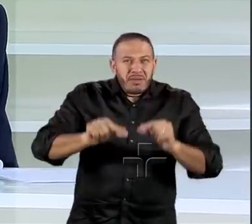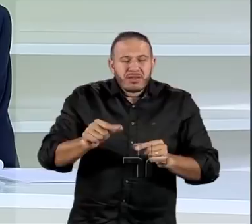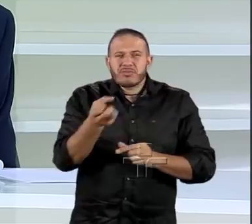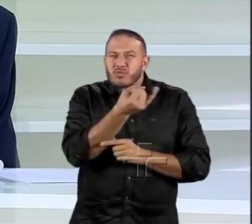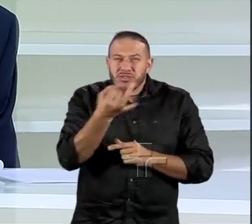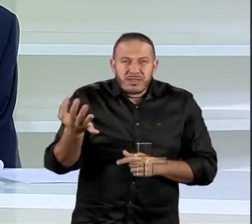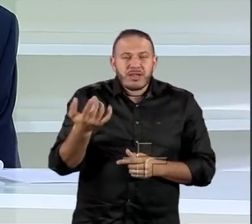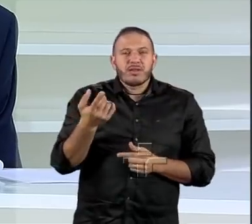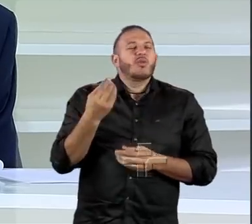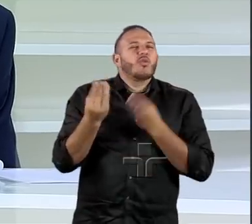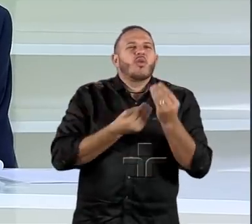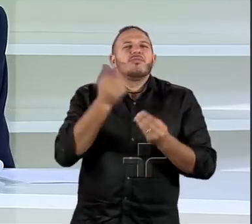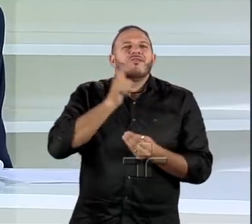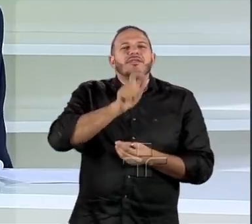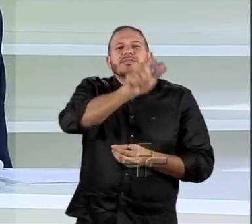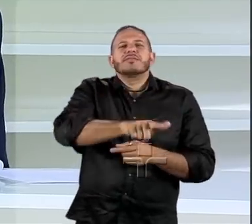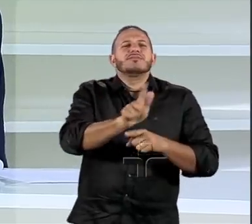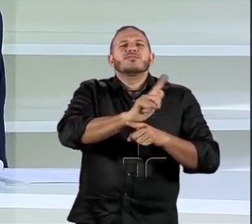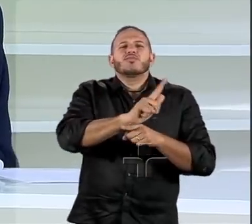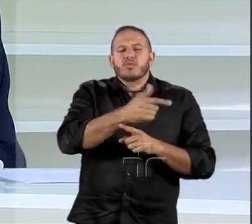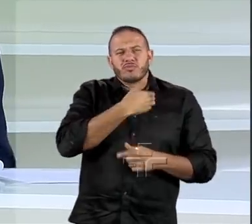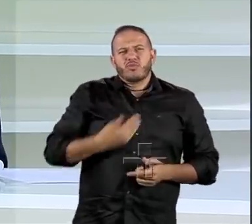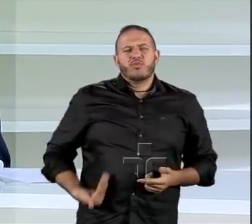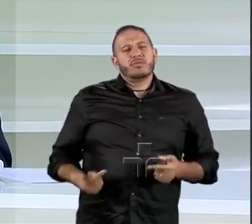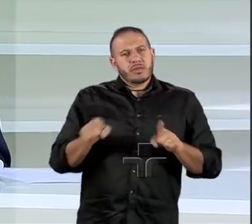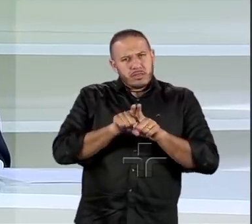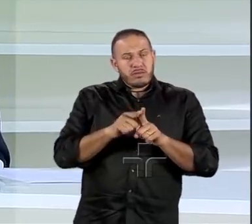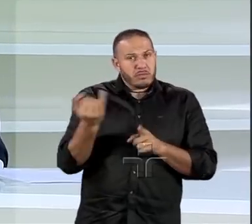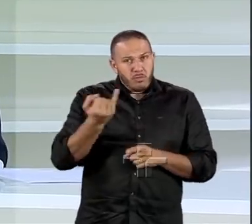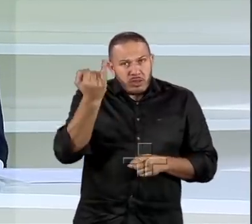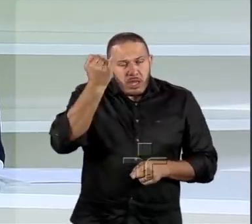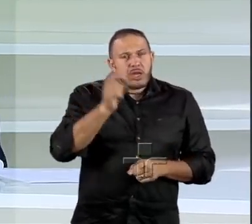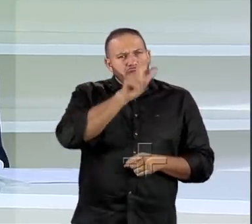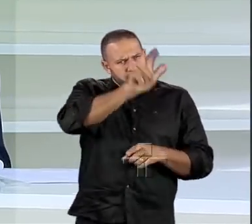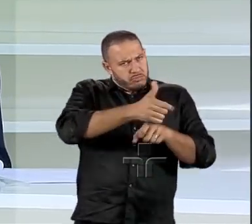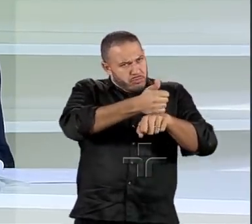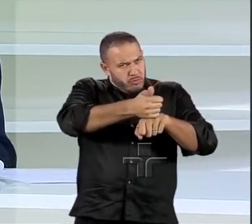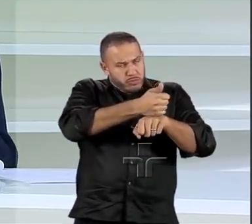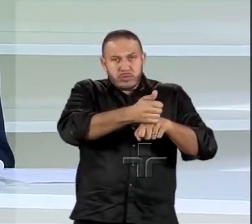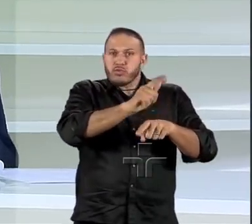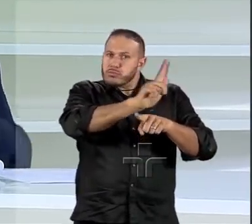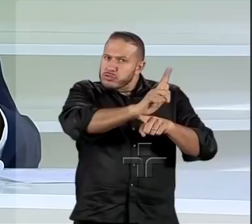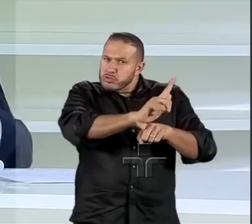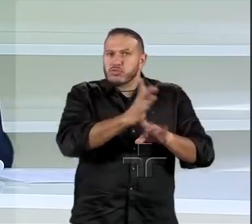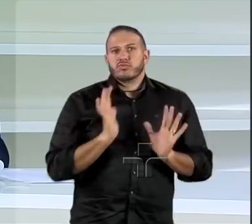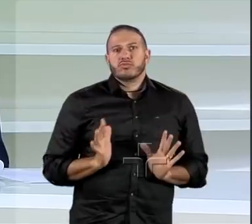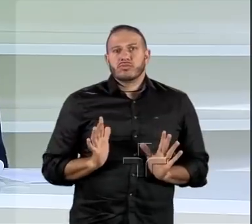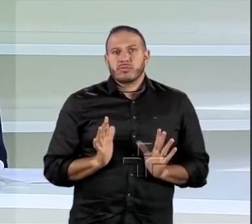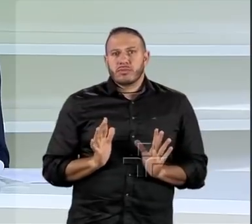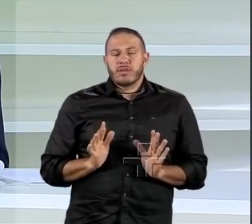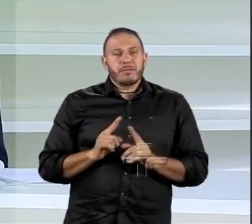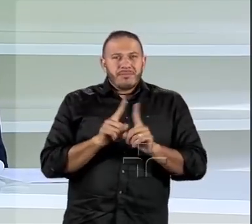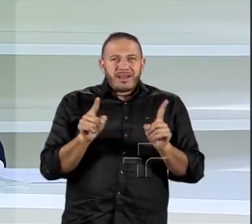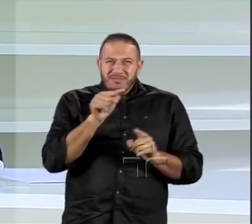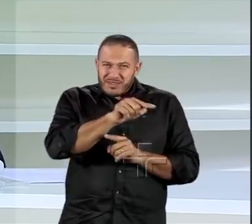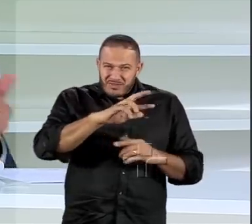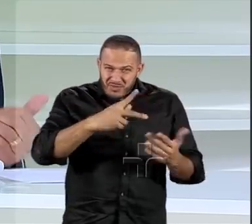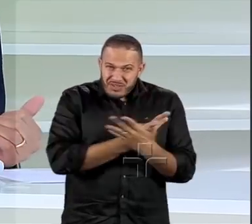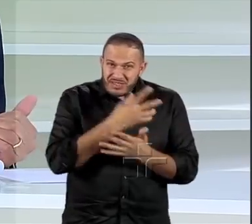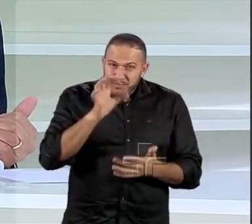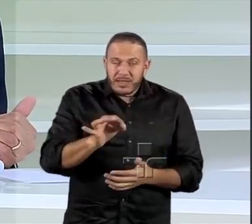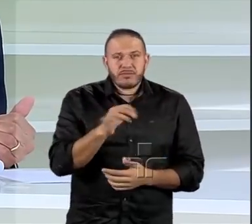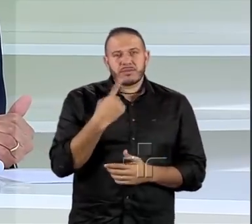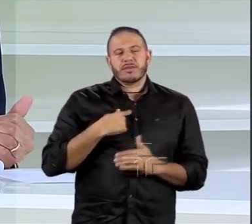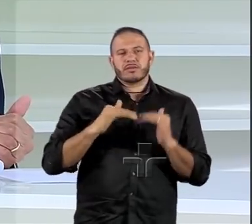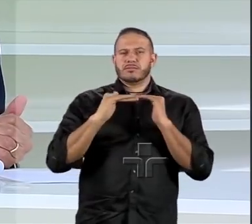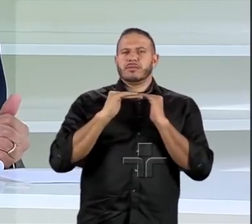esse gestor público? Então, é importantíssima a qualificação do gestor. Agora, para que isto ocorra, nós temos que ter